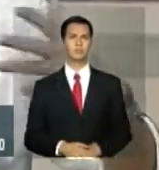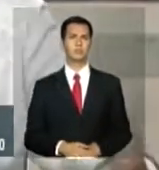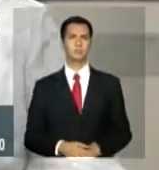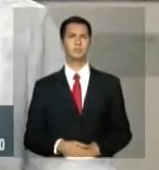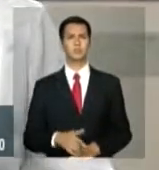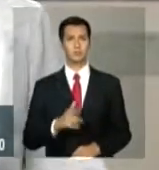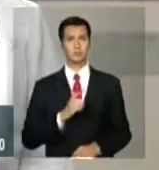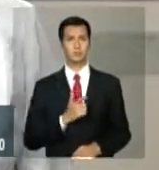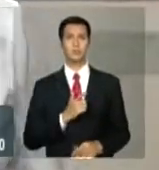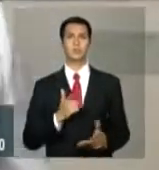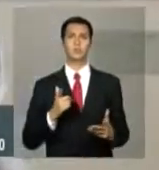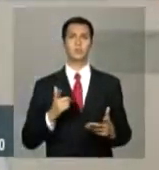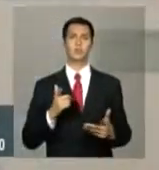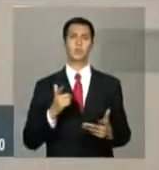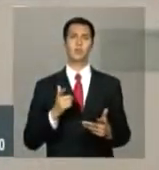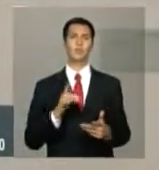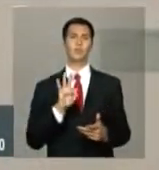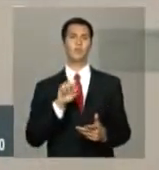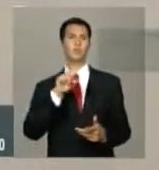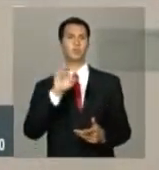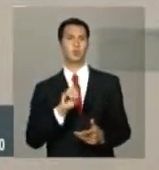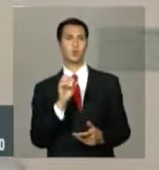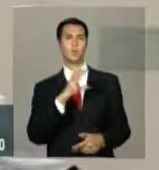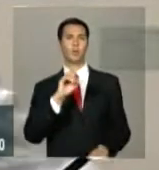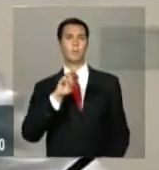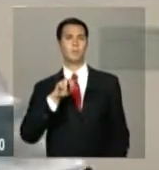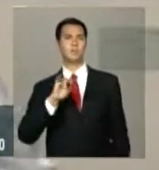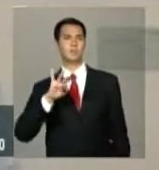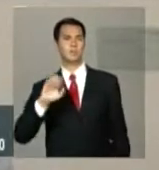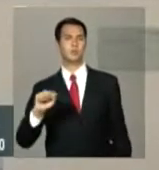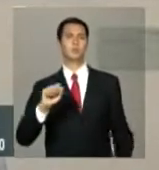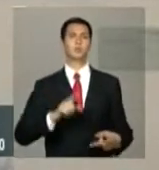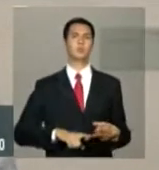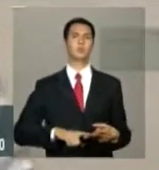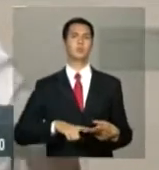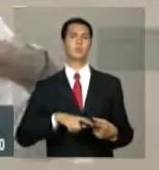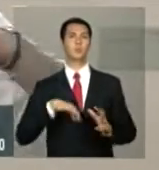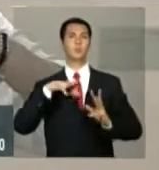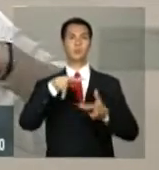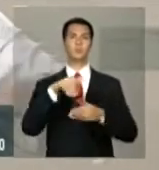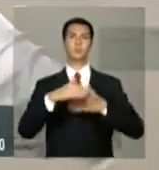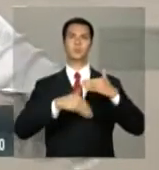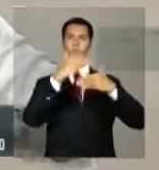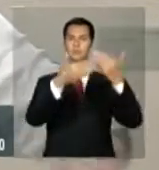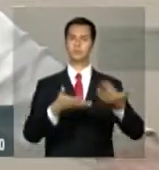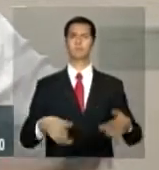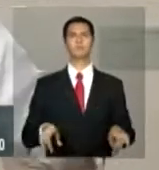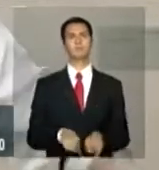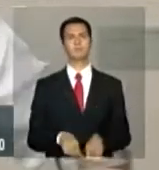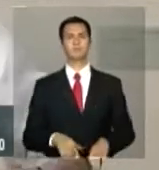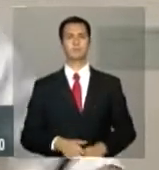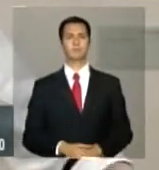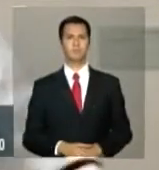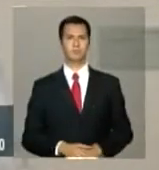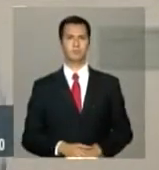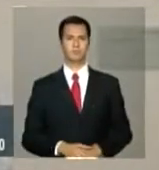você está comprometendo o desenvolvimento de todo mundo quando você cai no